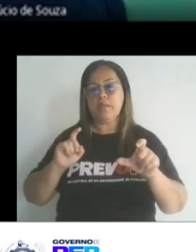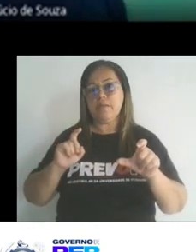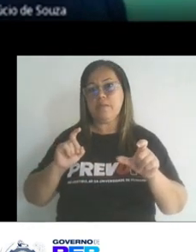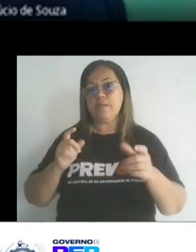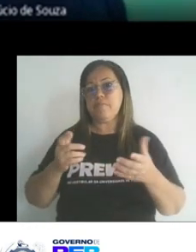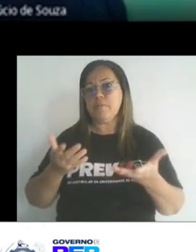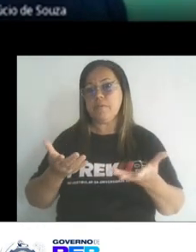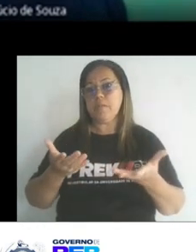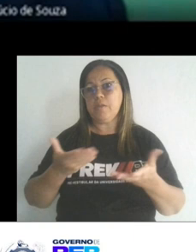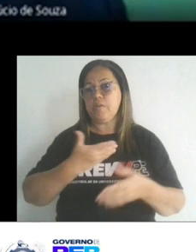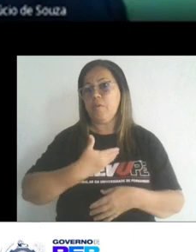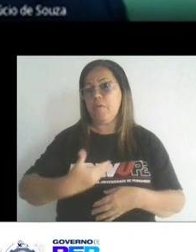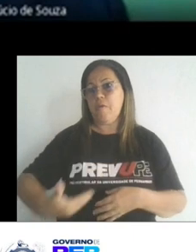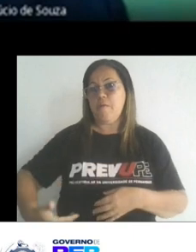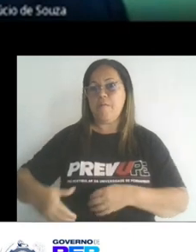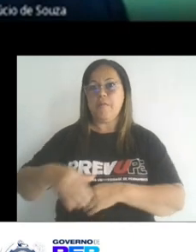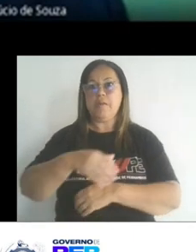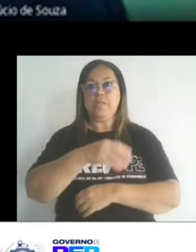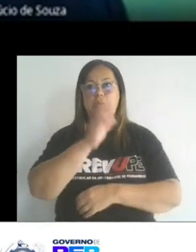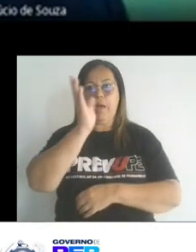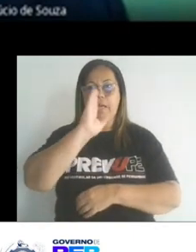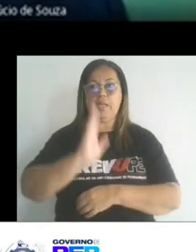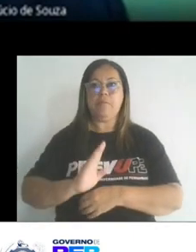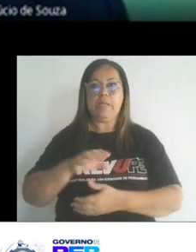governo central aqui do Brasil